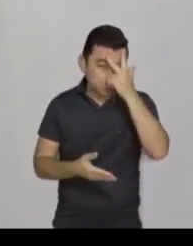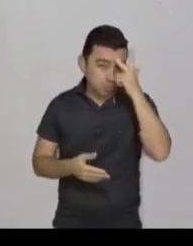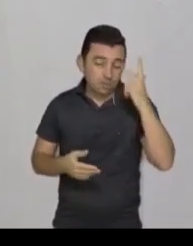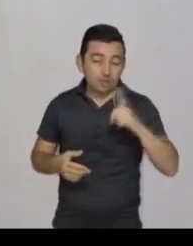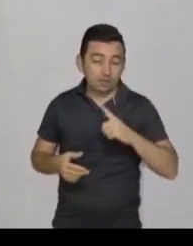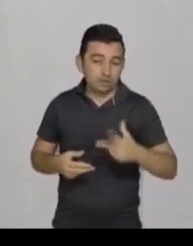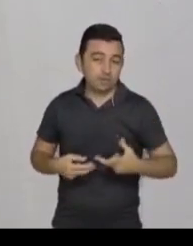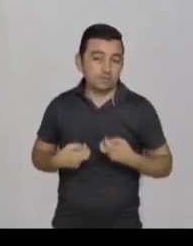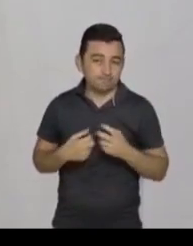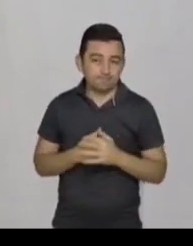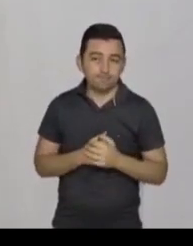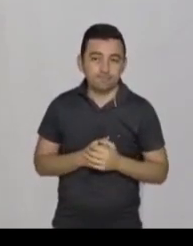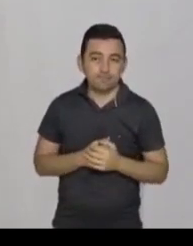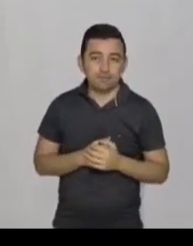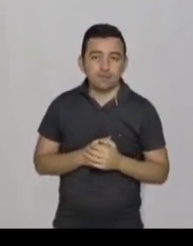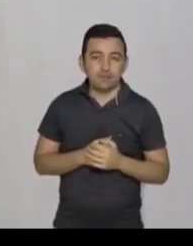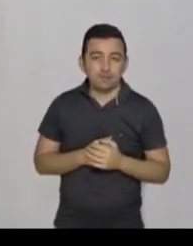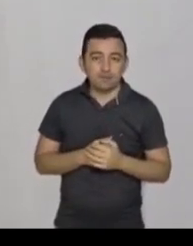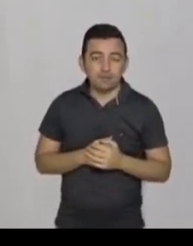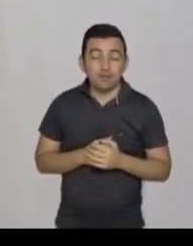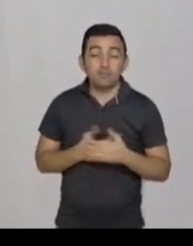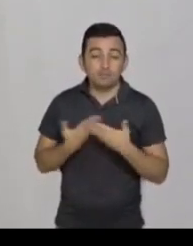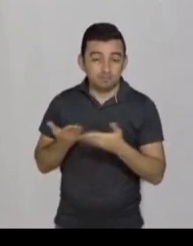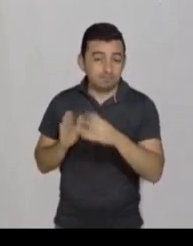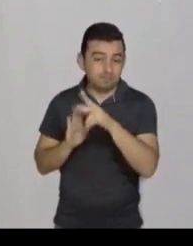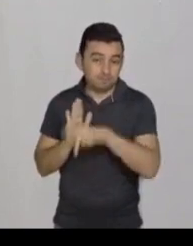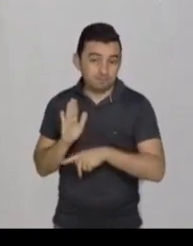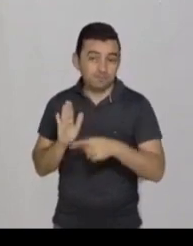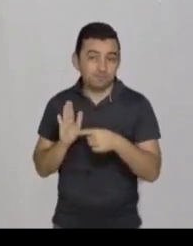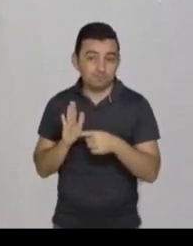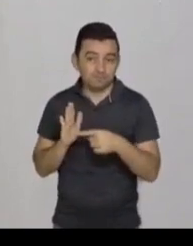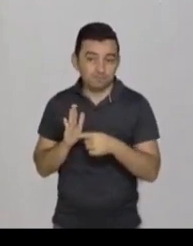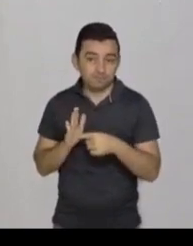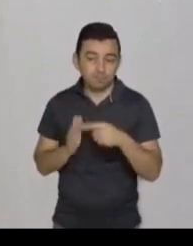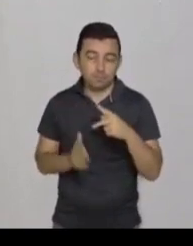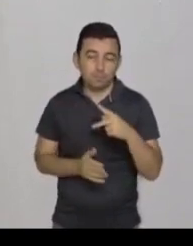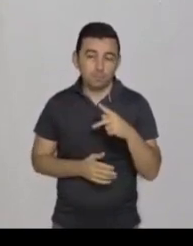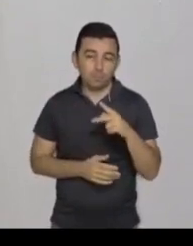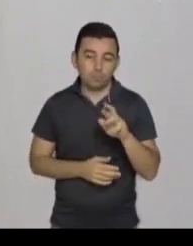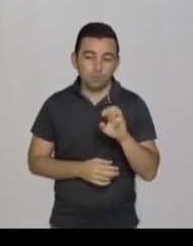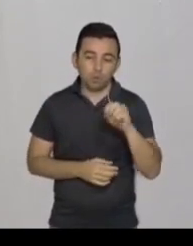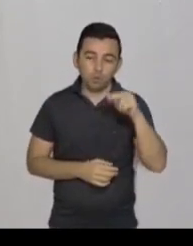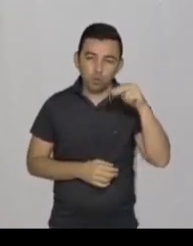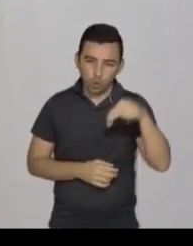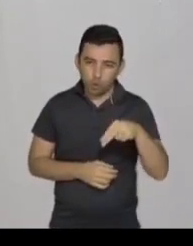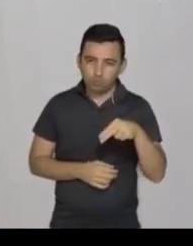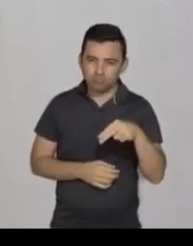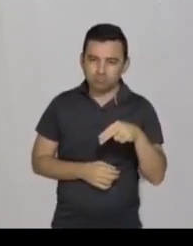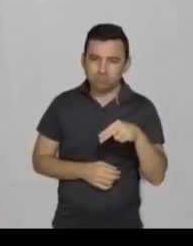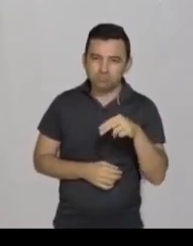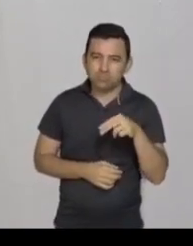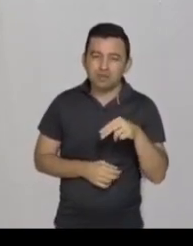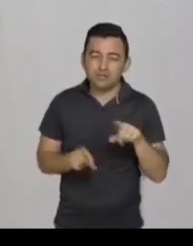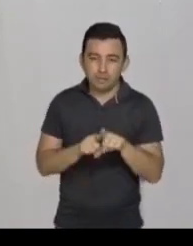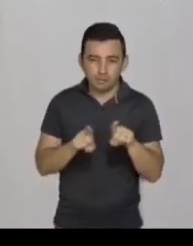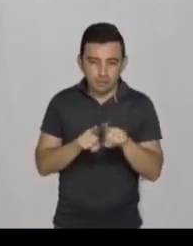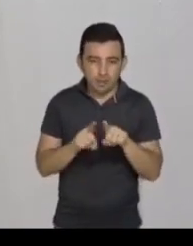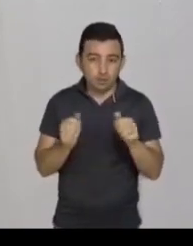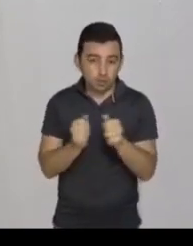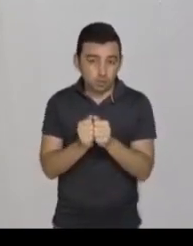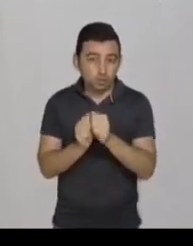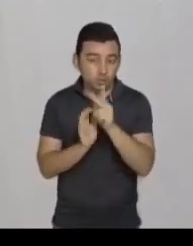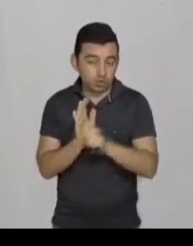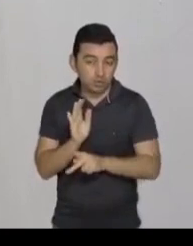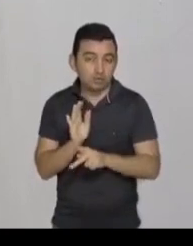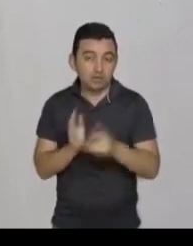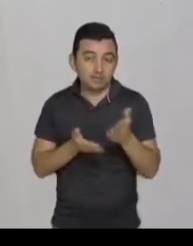pois bem esse projeto chamado pronou junto com Project chamado pronas quer da Assistência